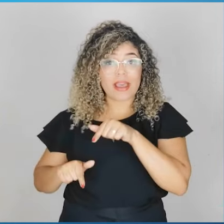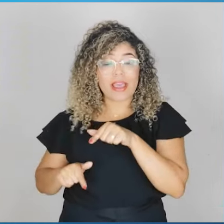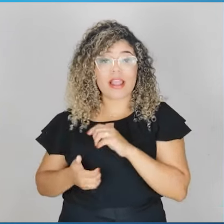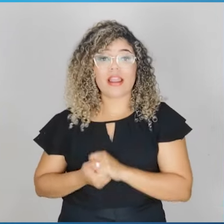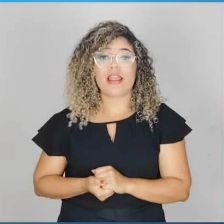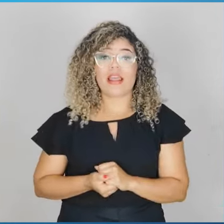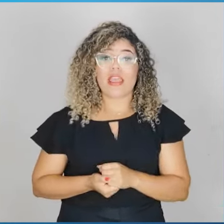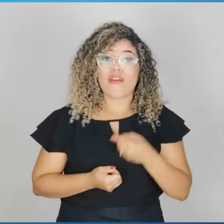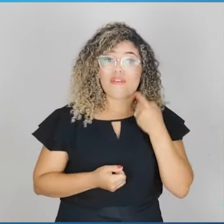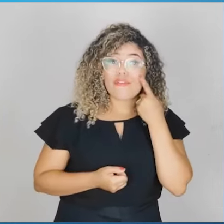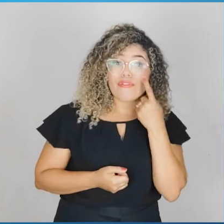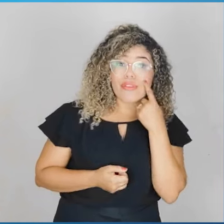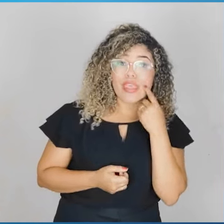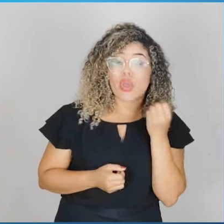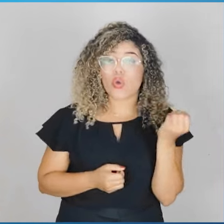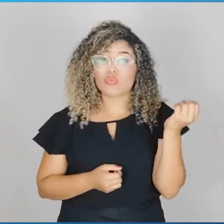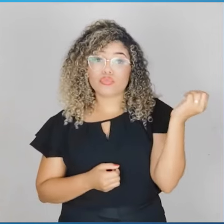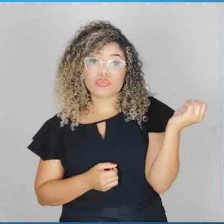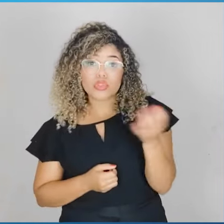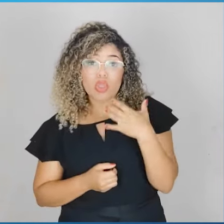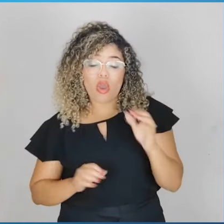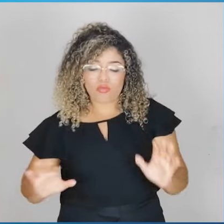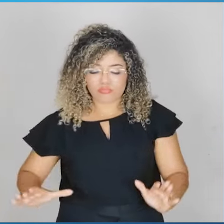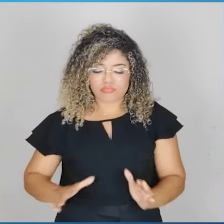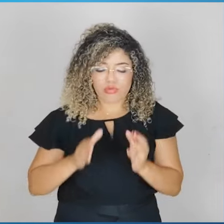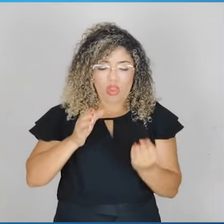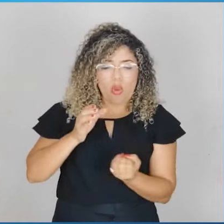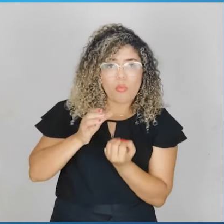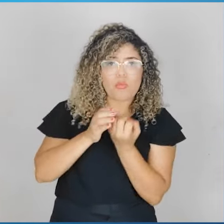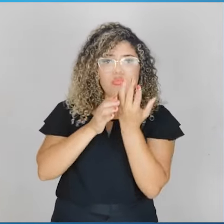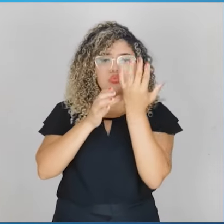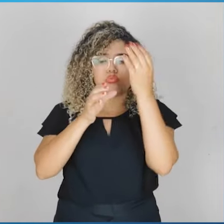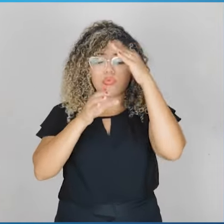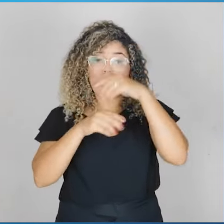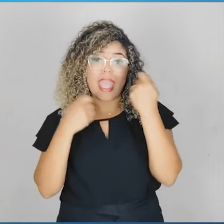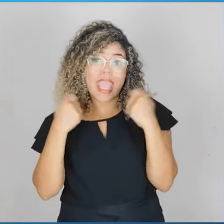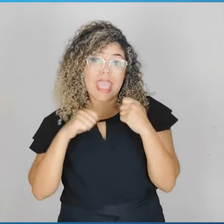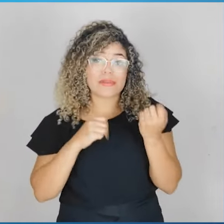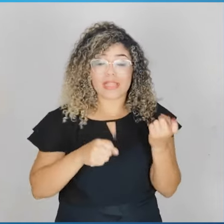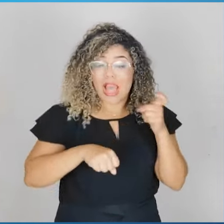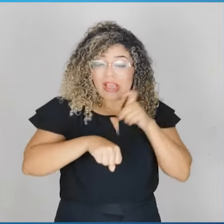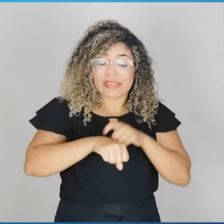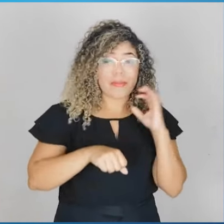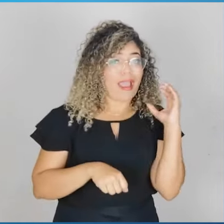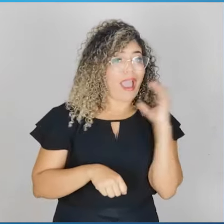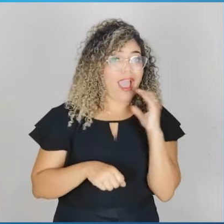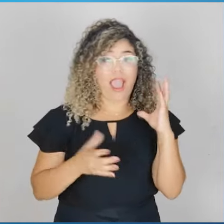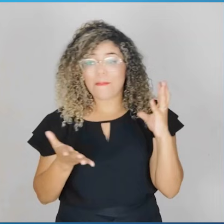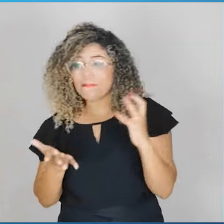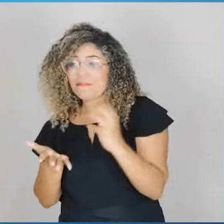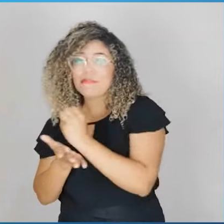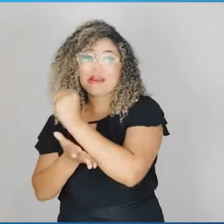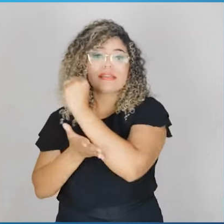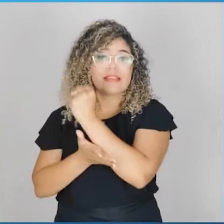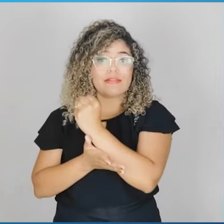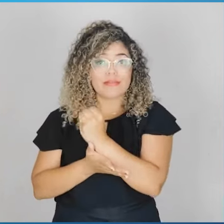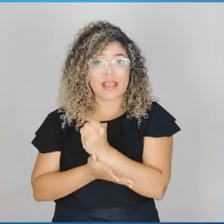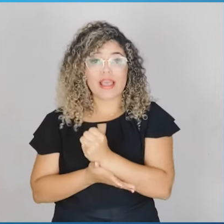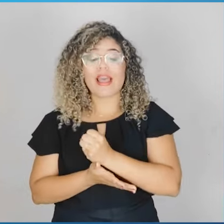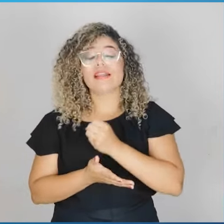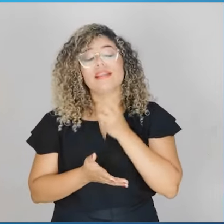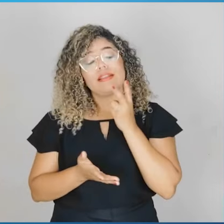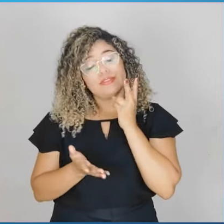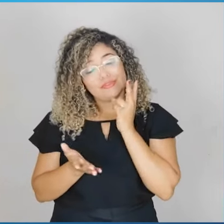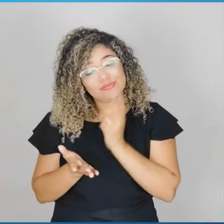em meio ao caos de uma nova erupção vulcânica, ele precisará correr contra o tempo para tentar salvá-la ao mesmo destino da sua